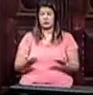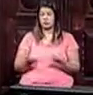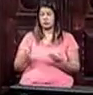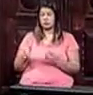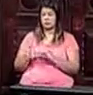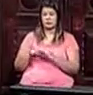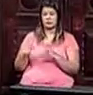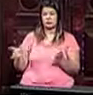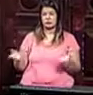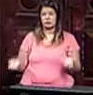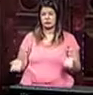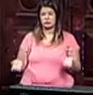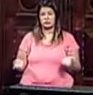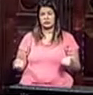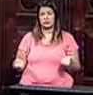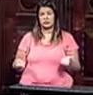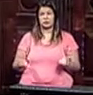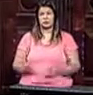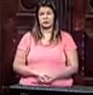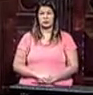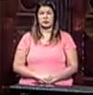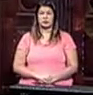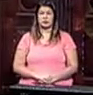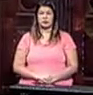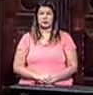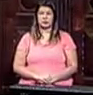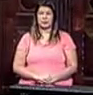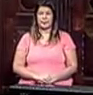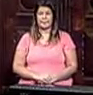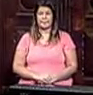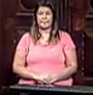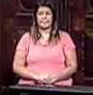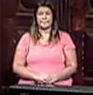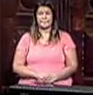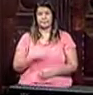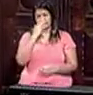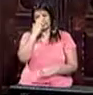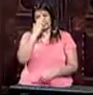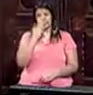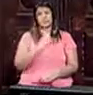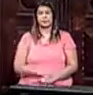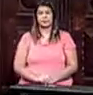ator principal? Muito obrigado, senhor presidente.